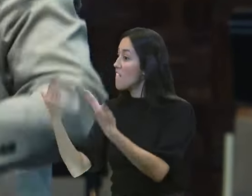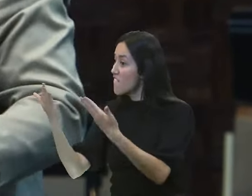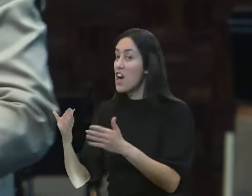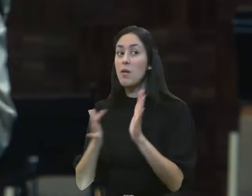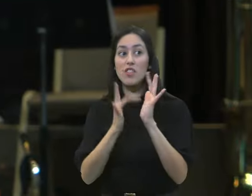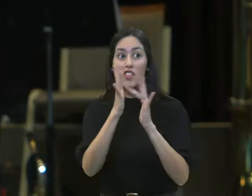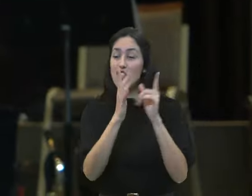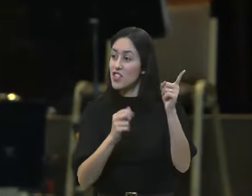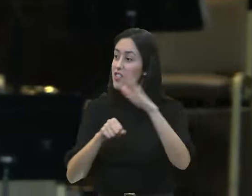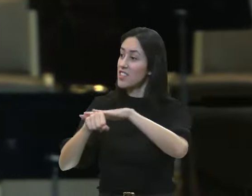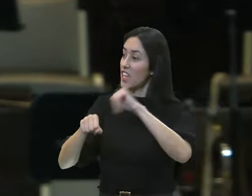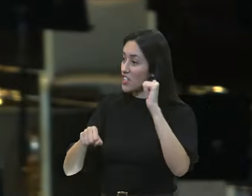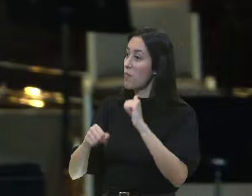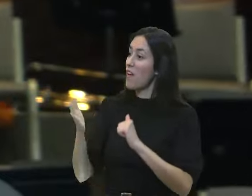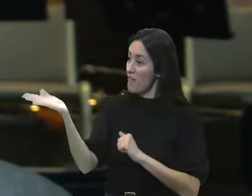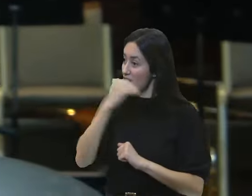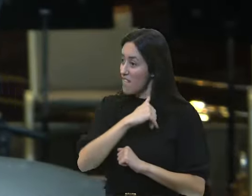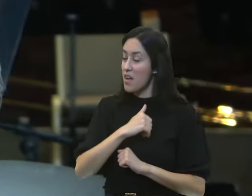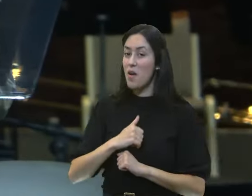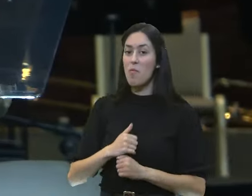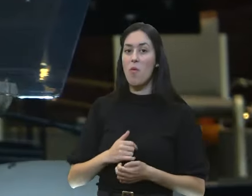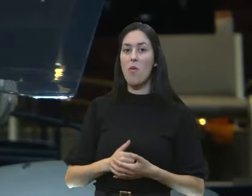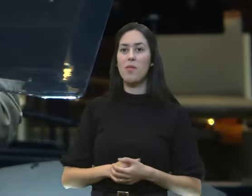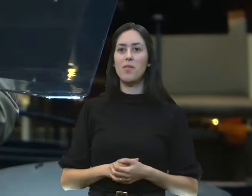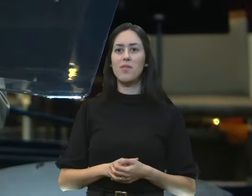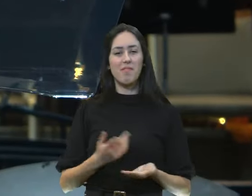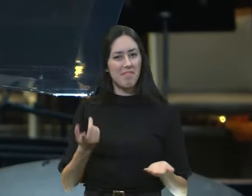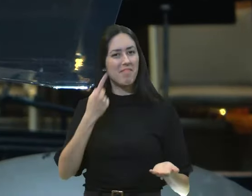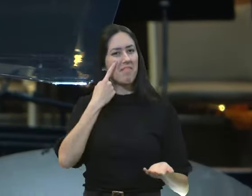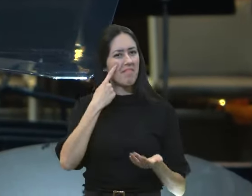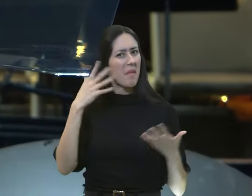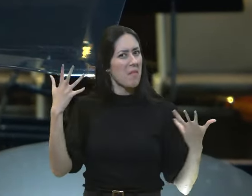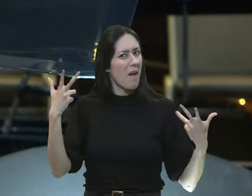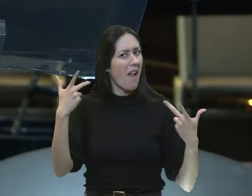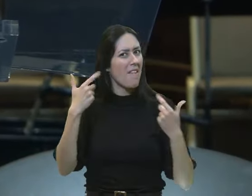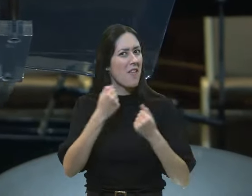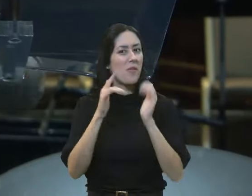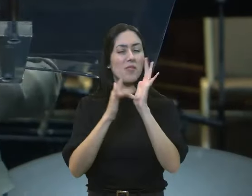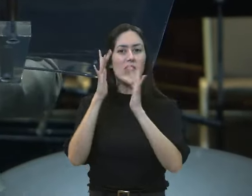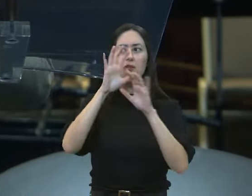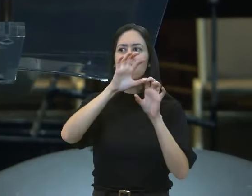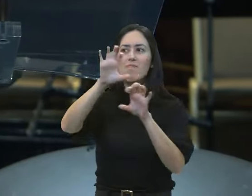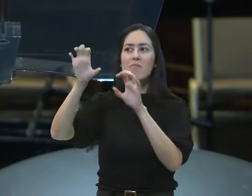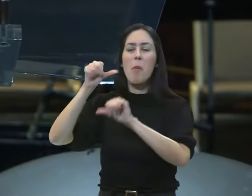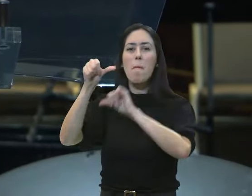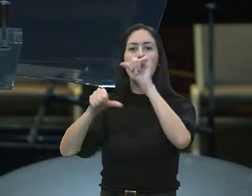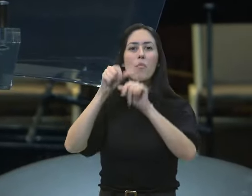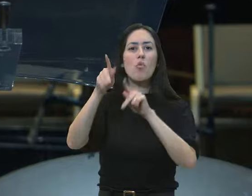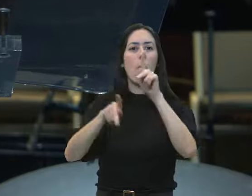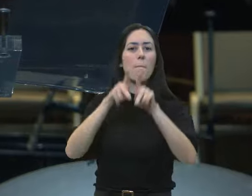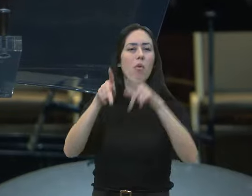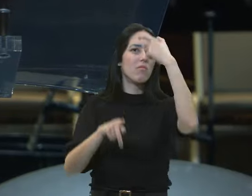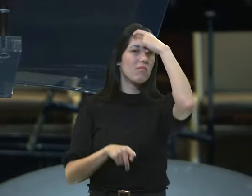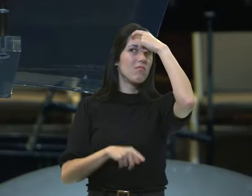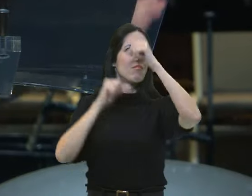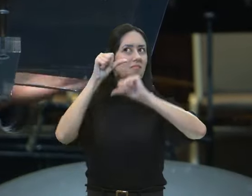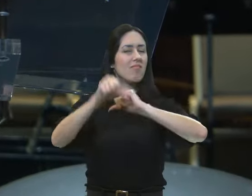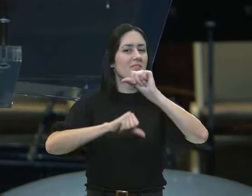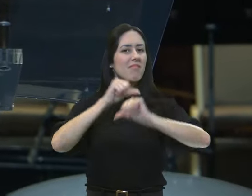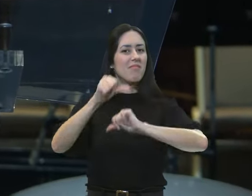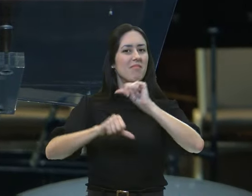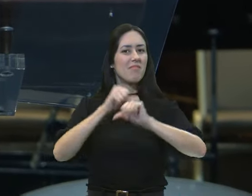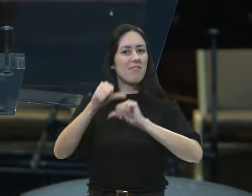está te chamando, vamos lá. Que coisa maravilhosa, Jesus muda tudo. Ele muda a multidão, Ele muda a